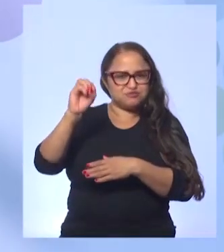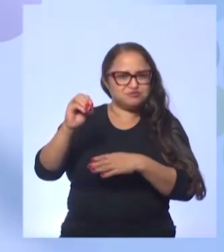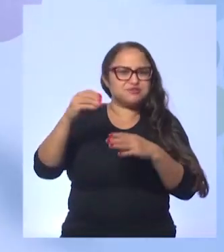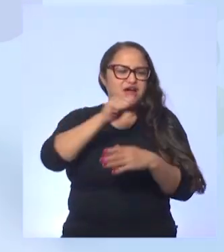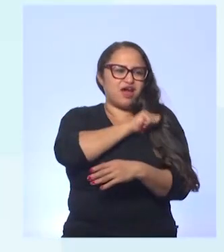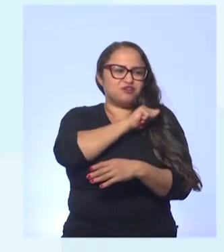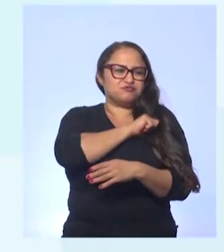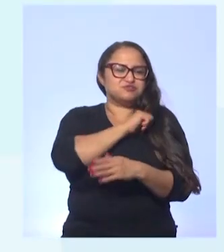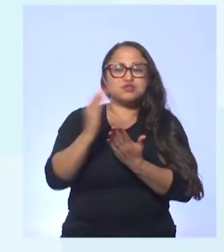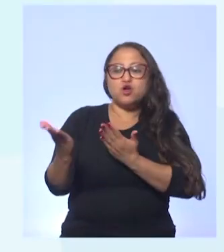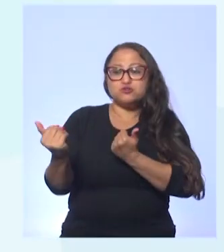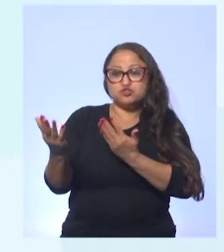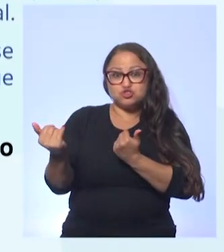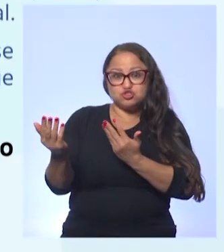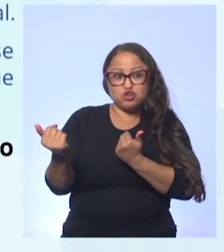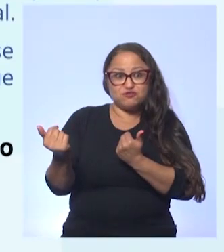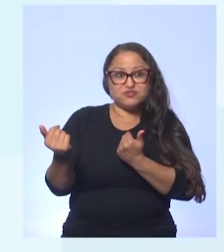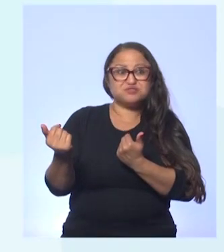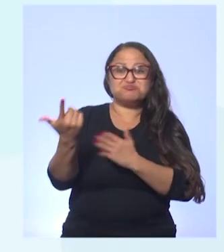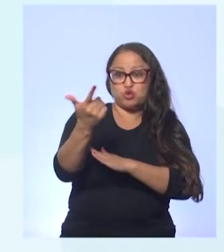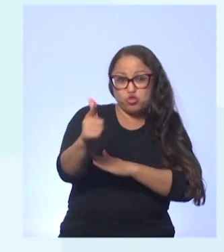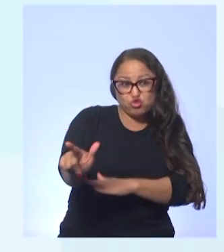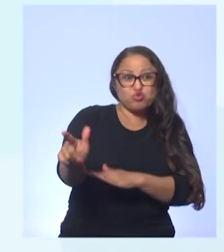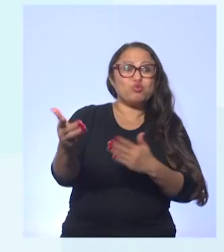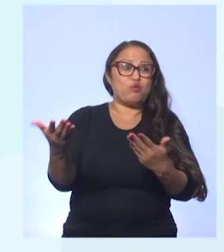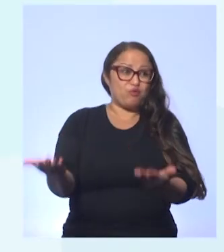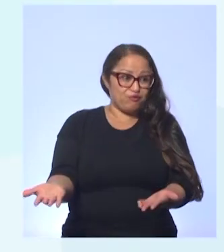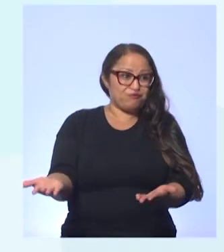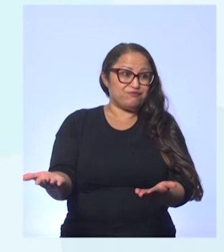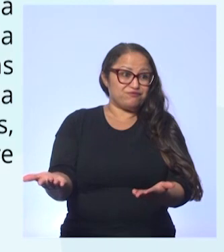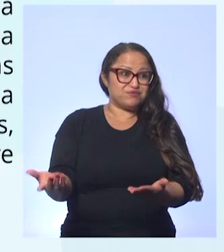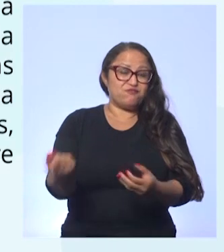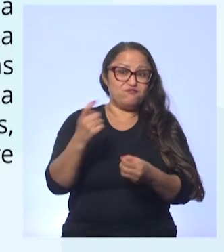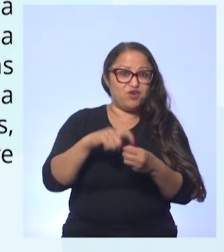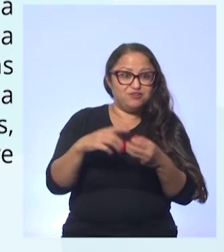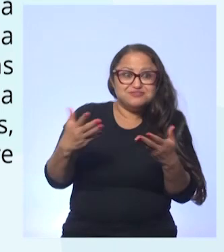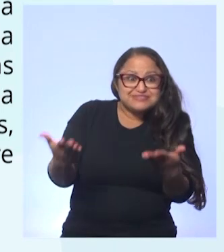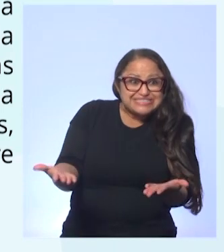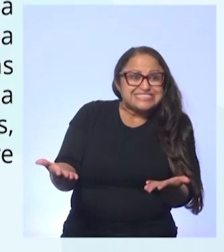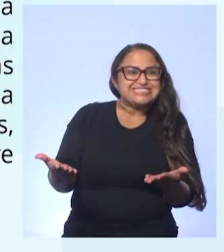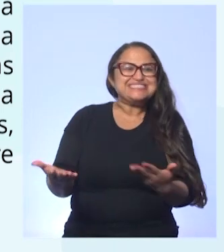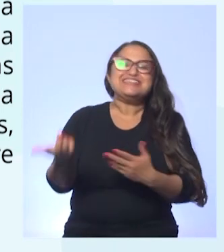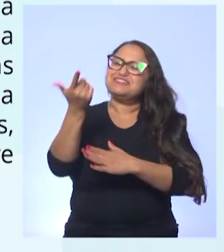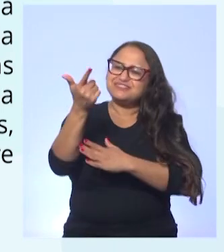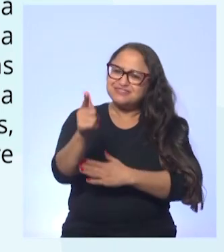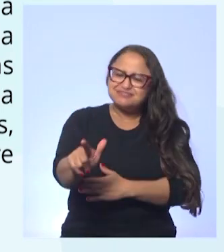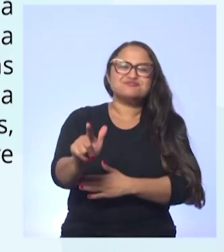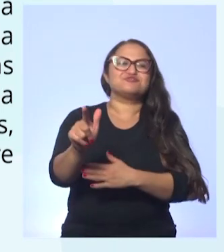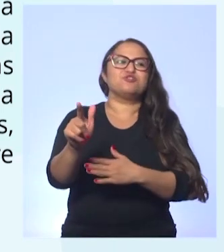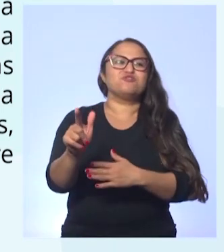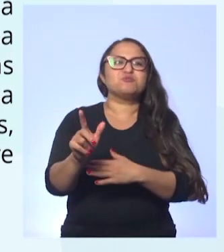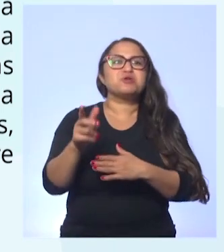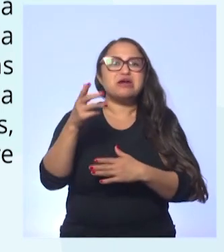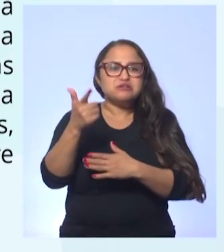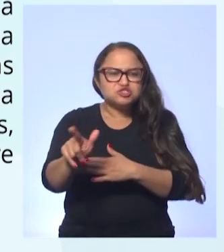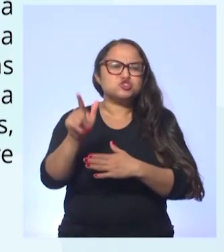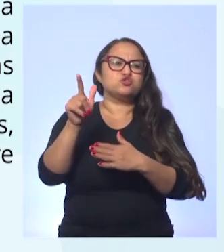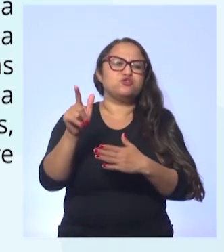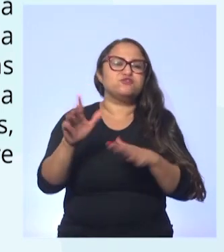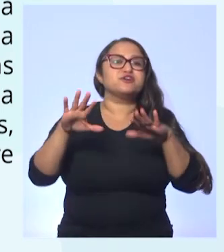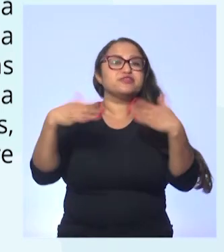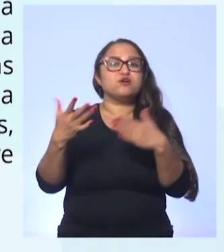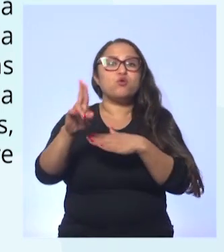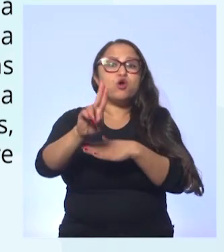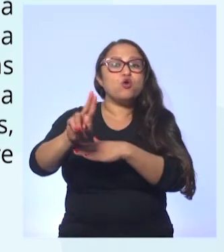Então, jovens, para eu não repetir jovens de novo, volta aqui, para eu não repetir, então, atraí-los.